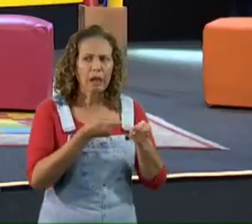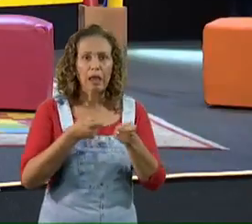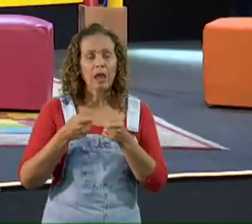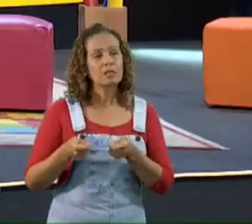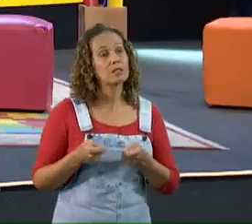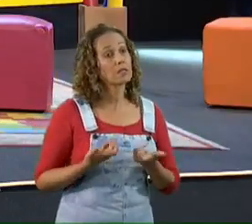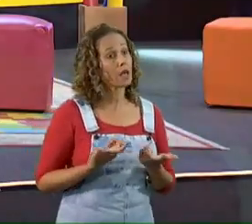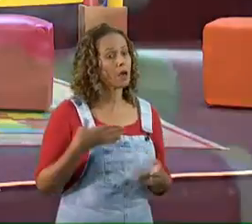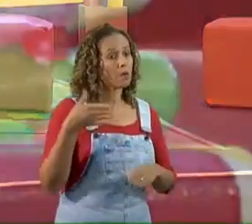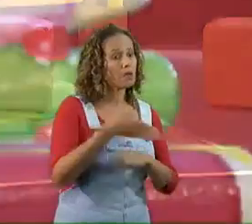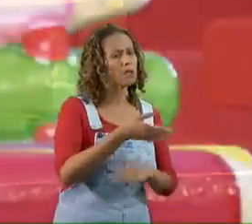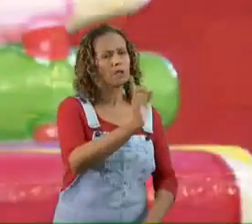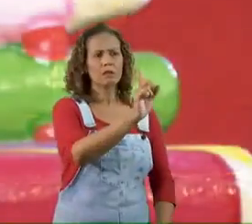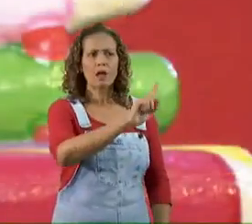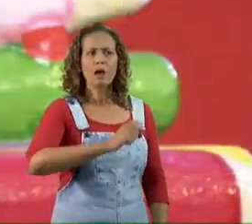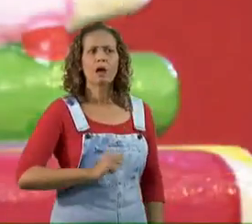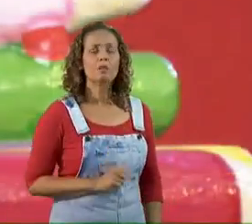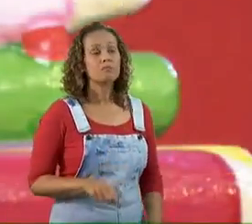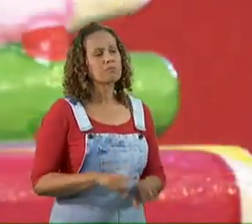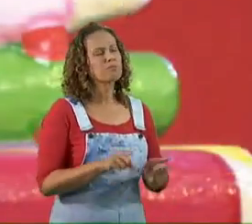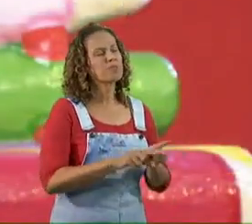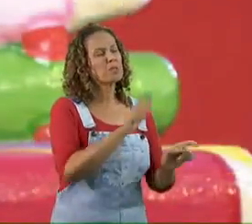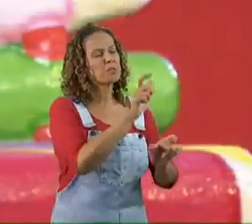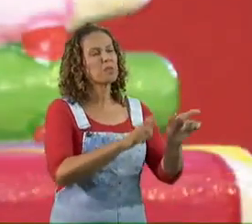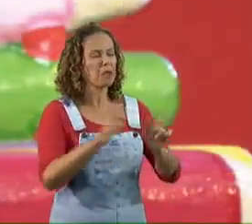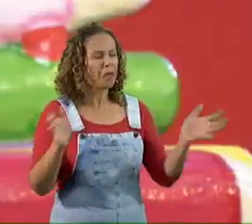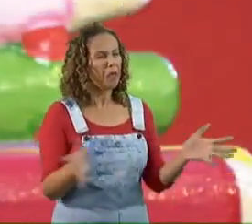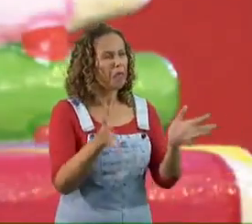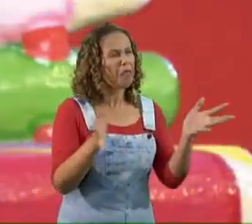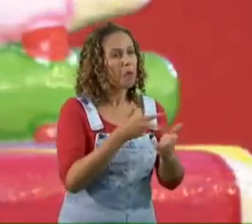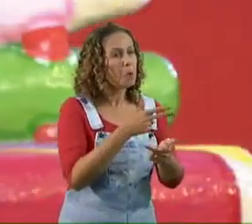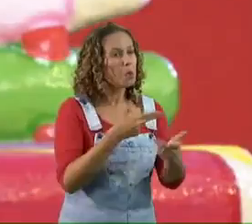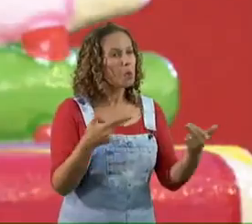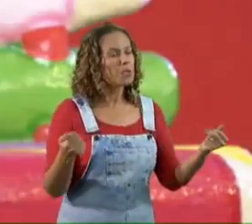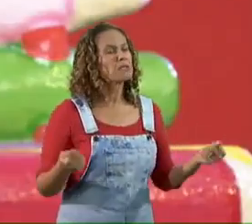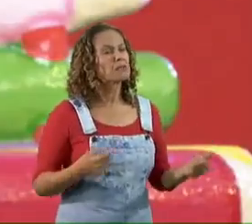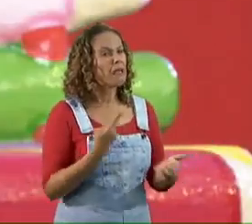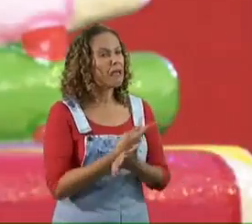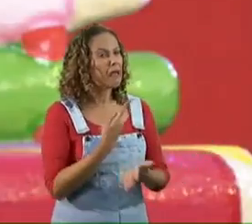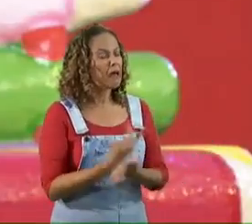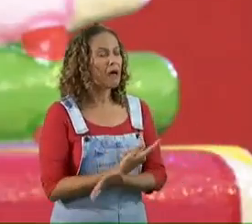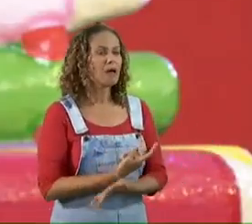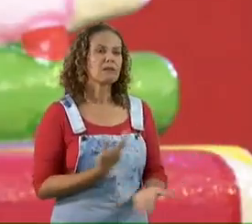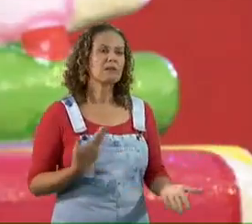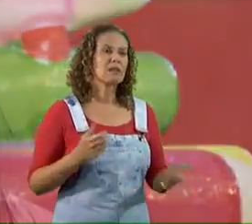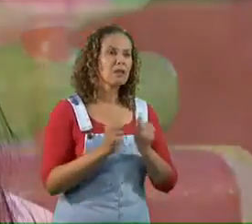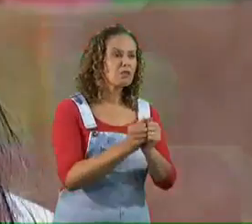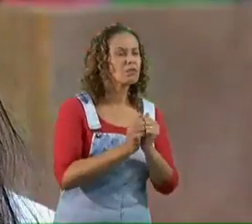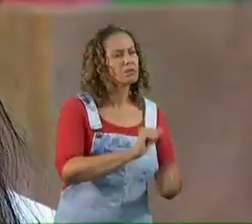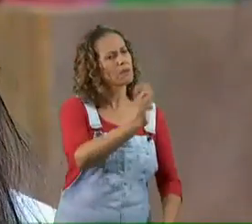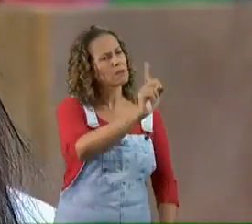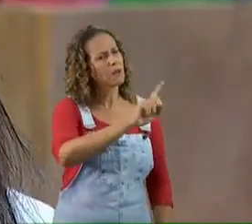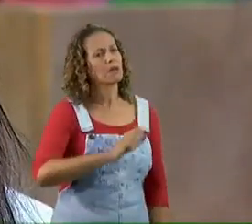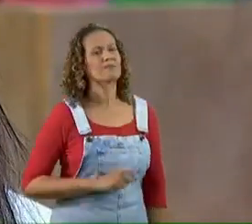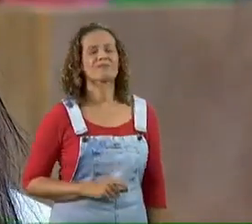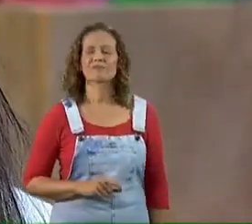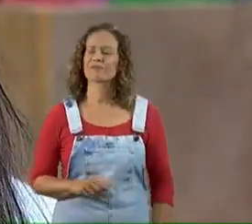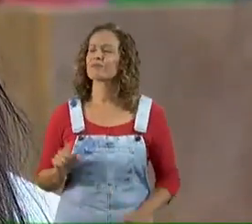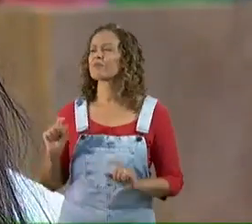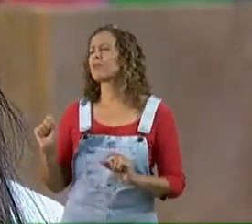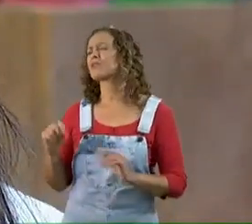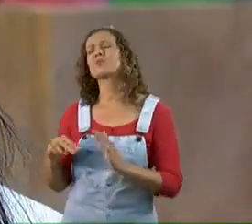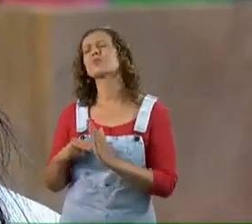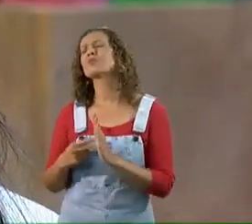e deixar de andar com pessoas que te estimulam a fazer coisas erradas. Mas o que você quer dizer com